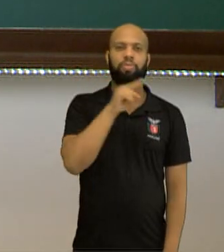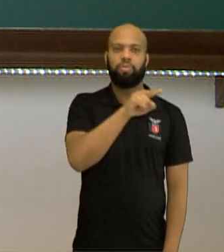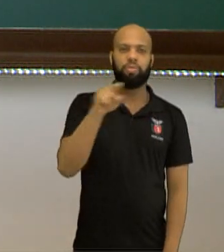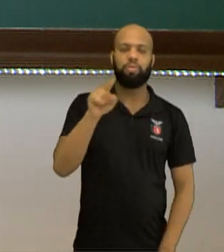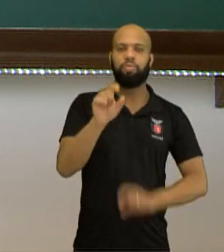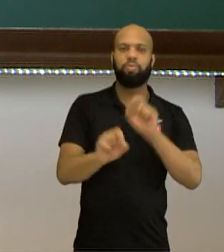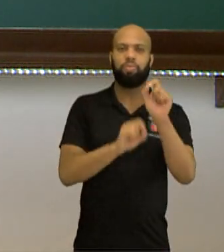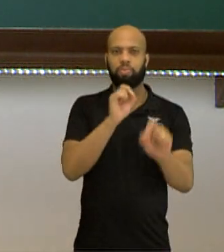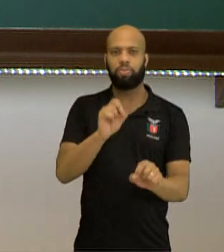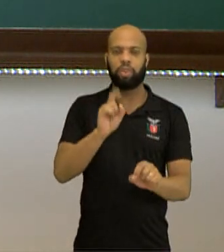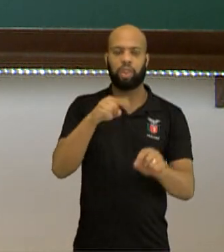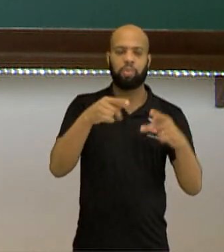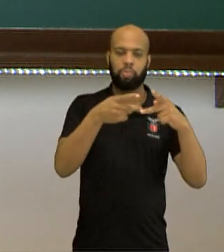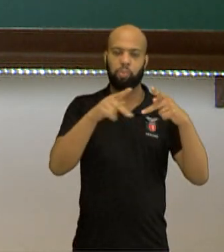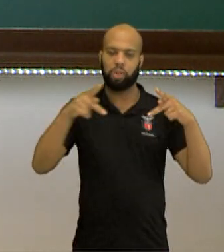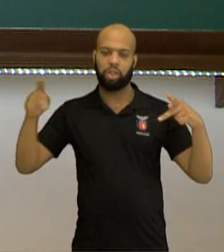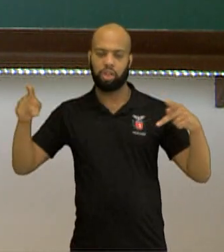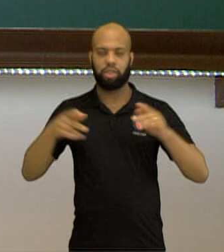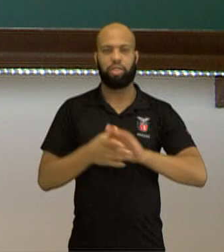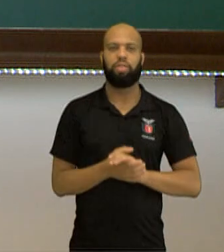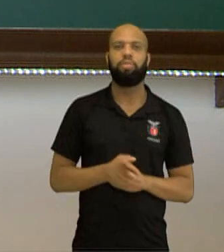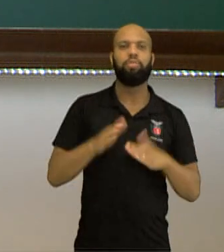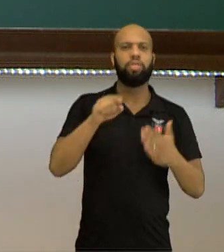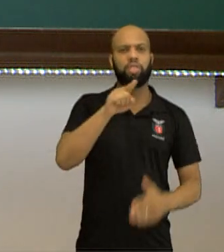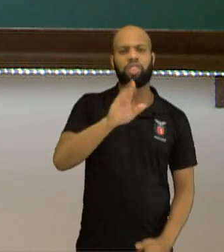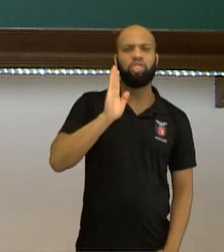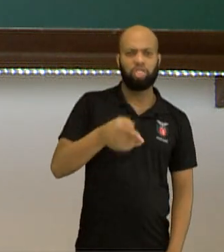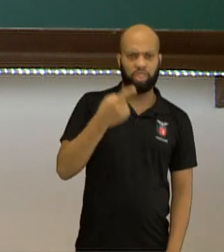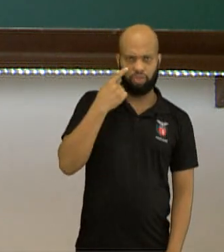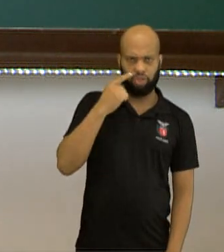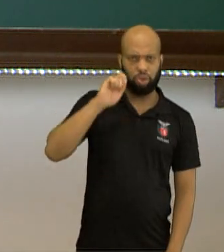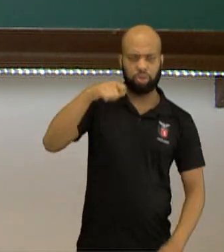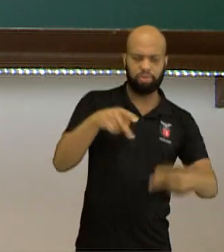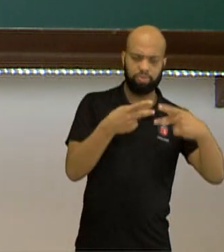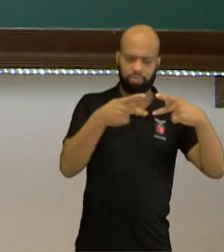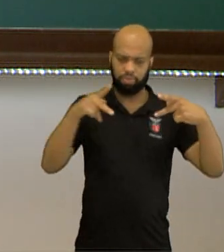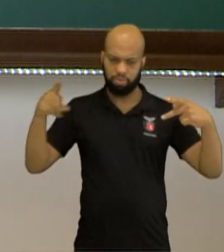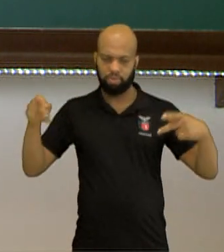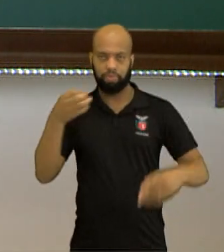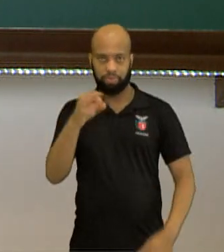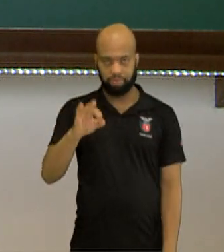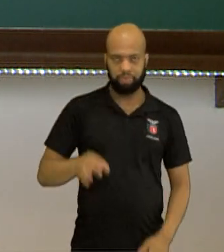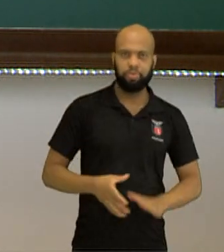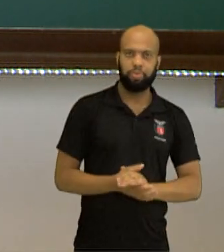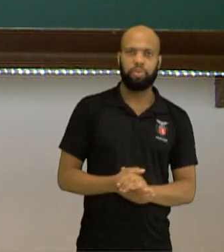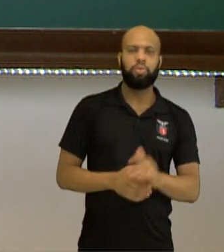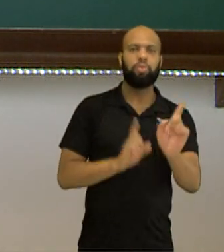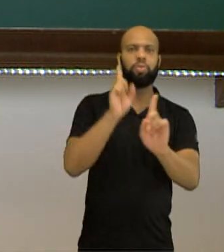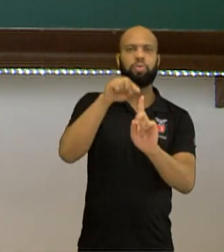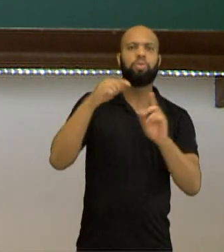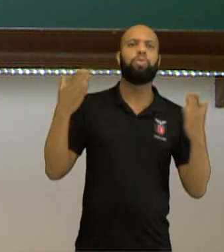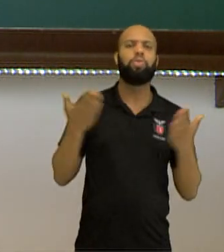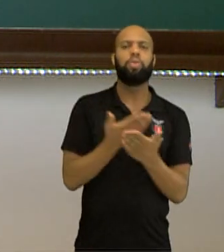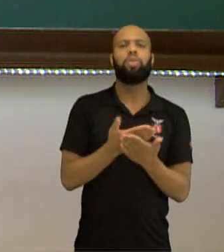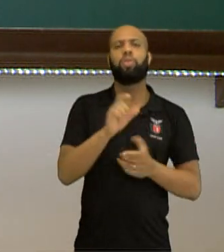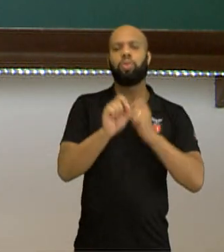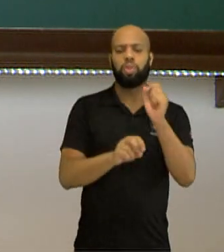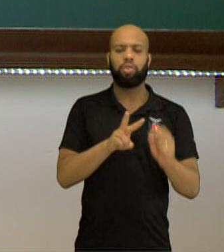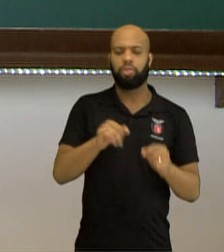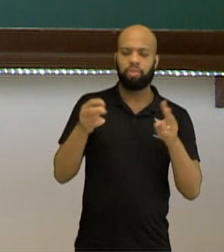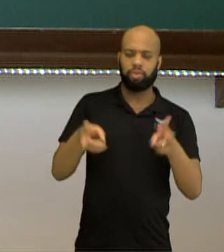que seriam as proteínas. Com certeza você já ouviu falar em proteínas, tá? O objetivo dessa aula é